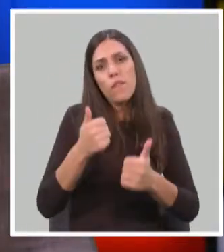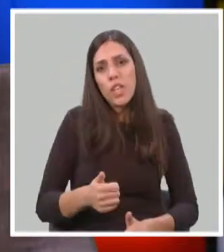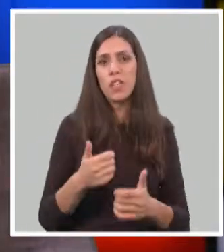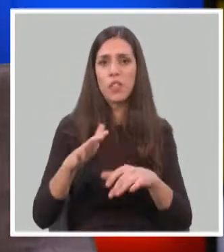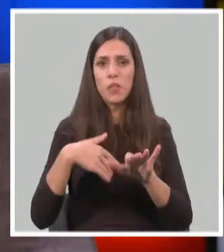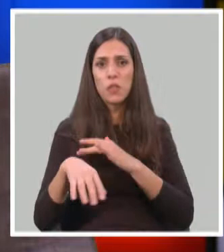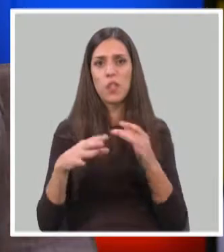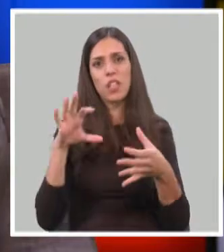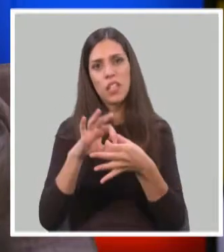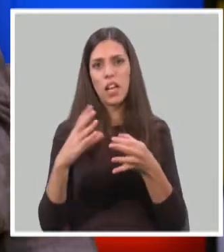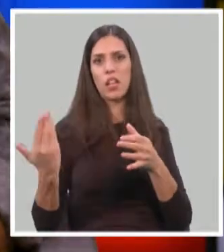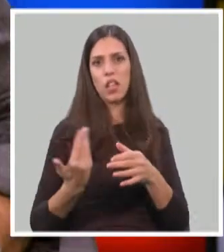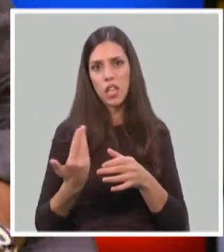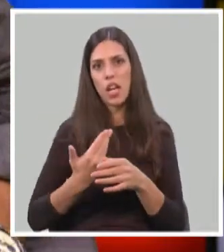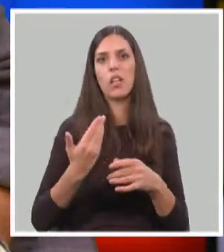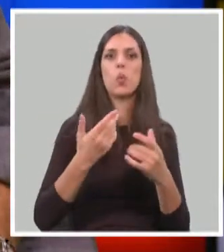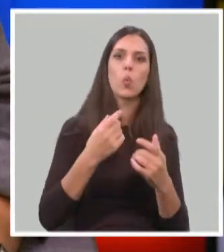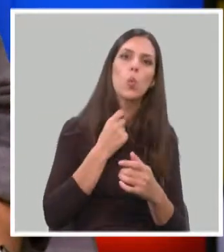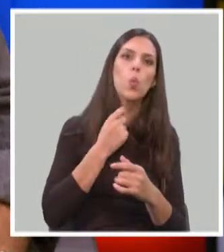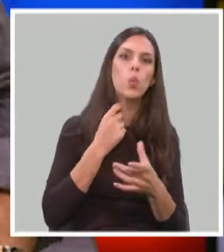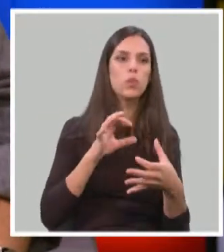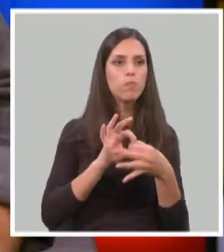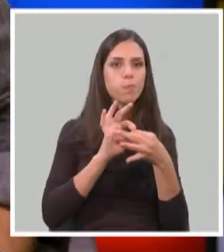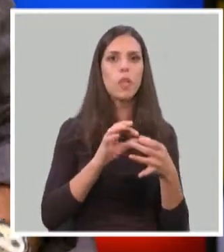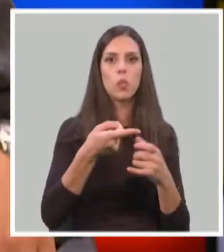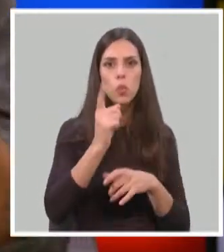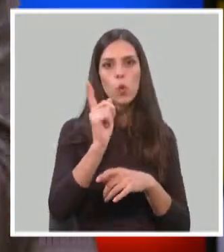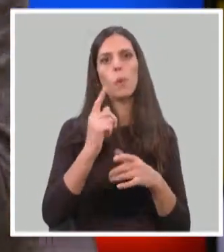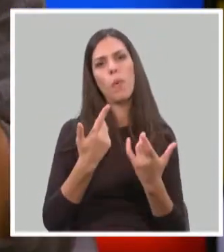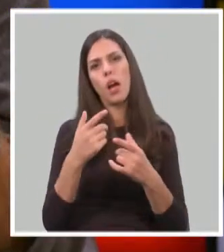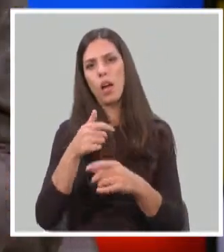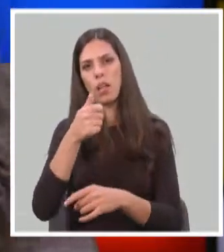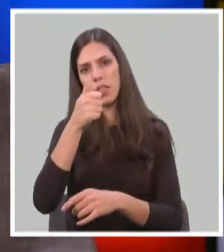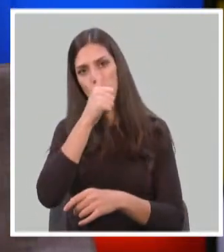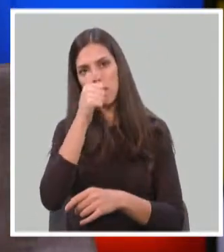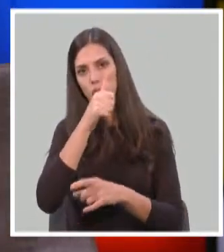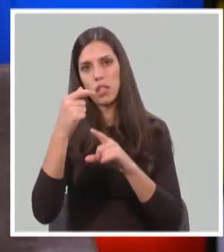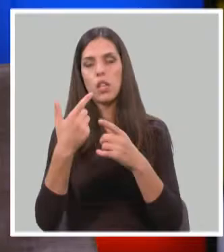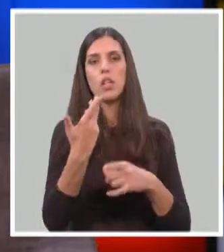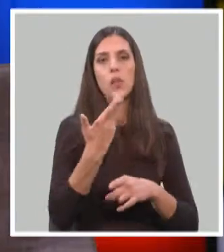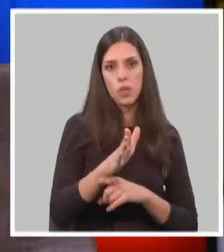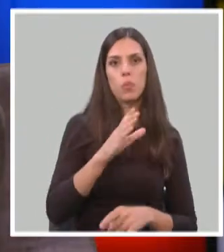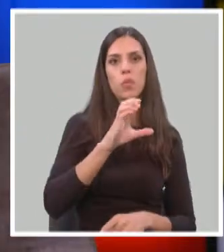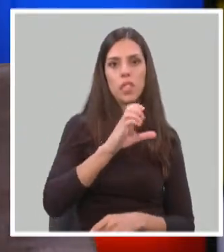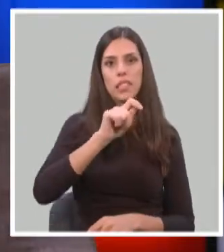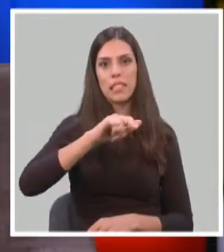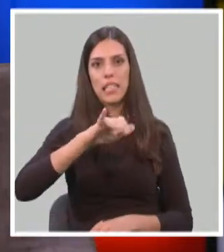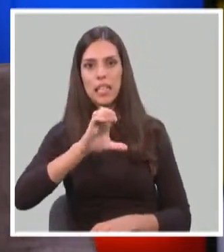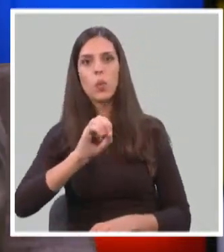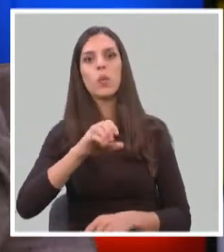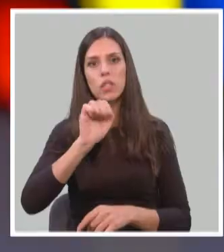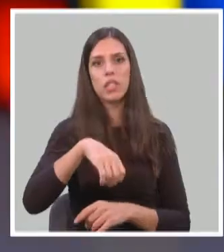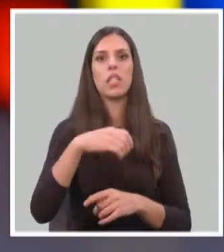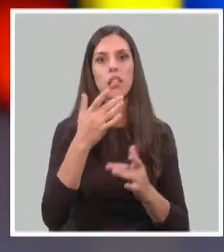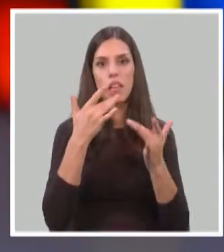fiz associadas ao direito, que não tiveram a ver com o curso em si, mas eram atividades paralelas, como o grupo teatro,